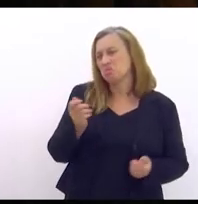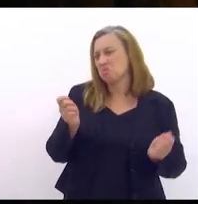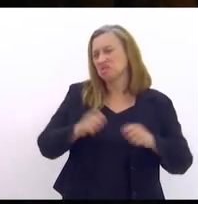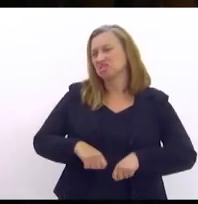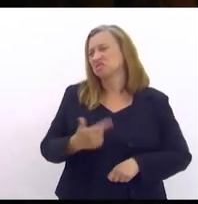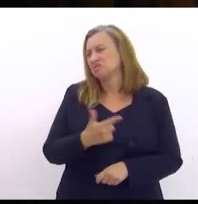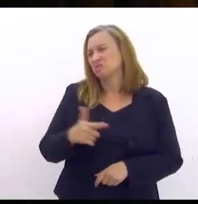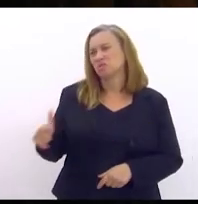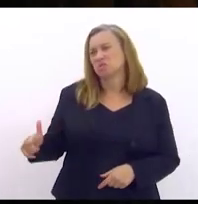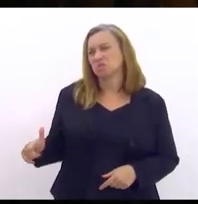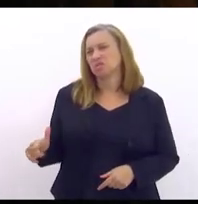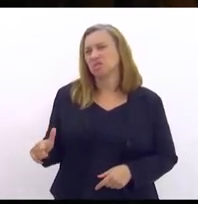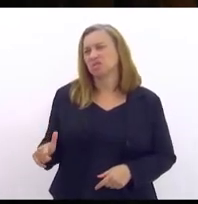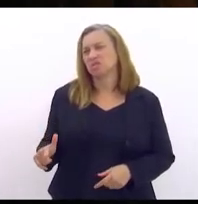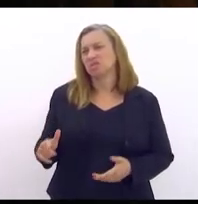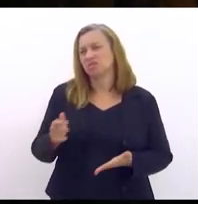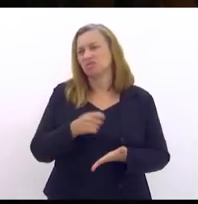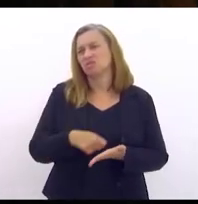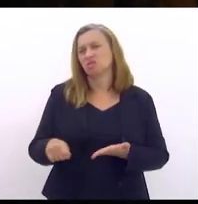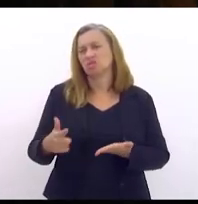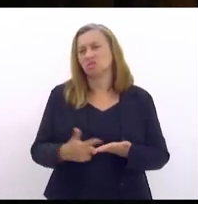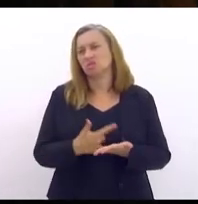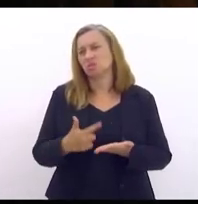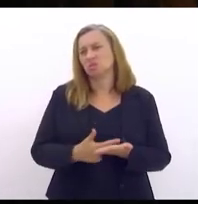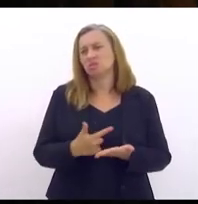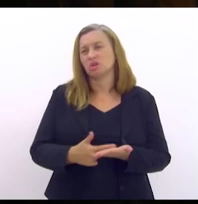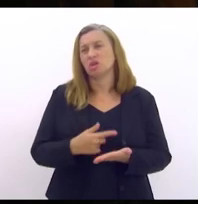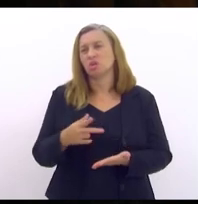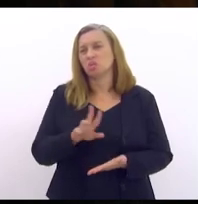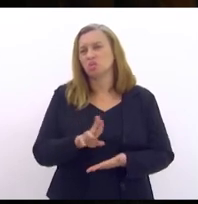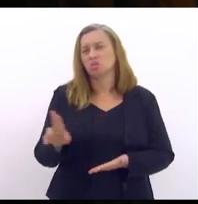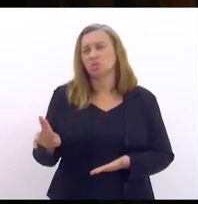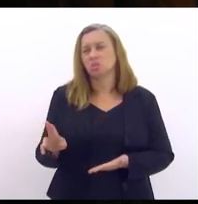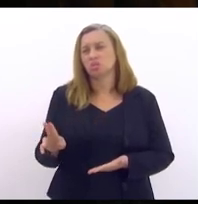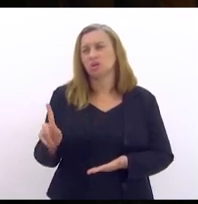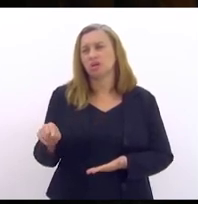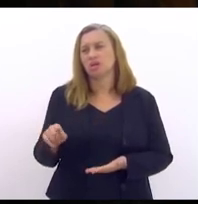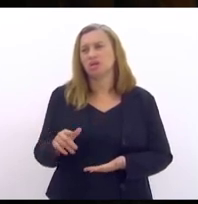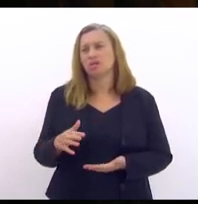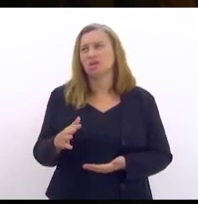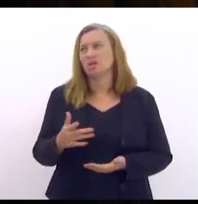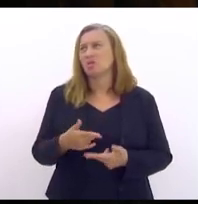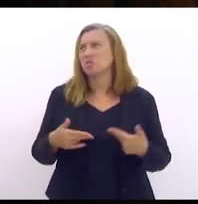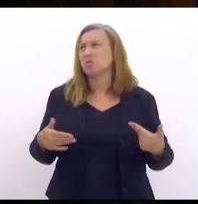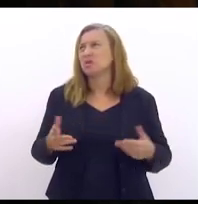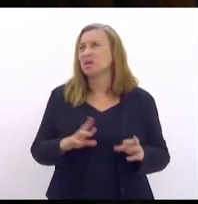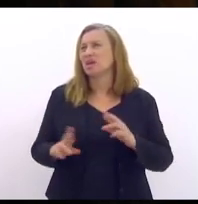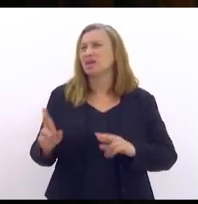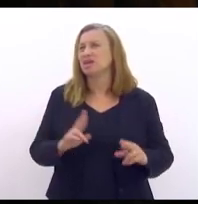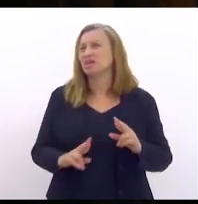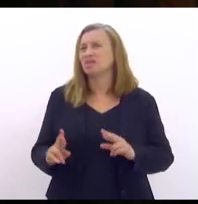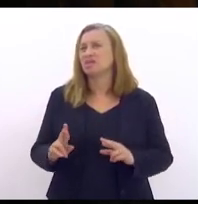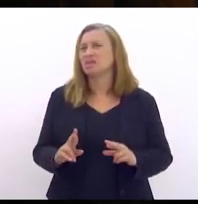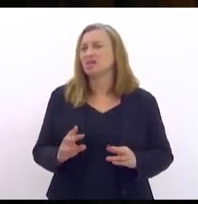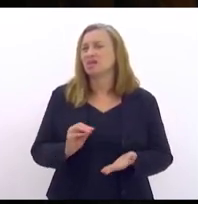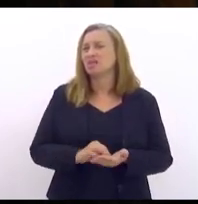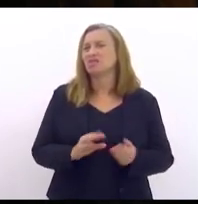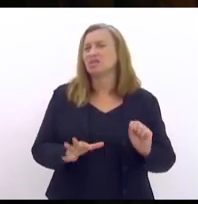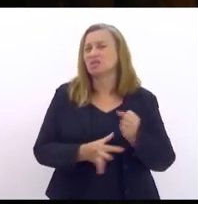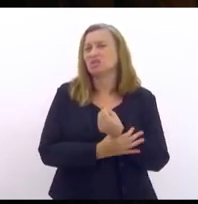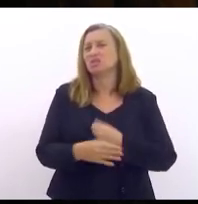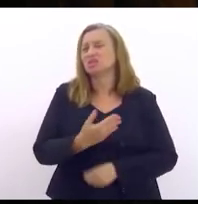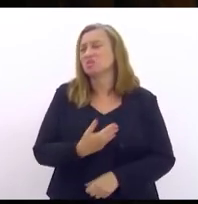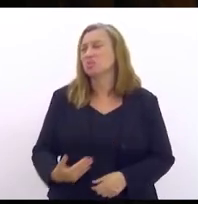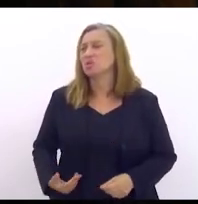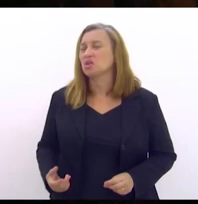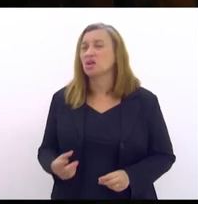que se predispôs a escrever um livro que se chama alguma coisa relacionada à insegurança pública, que é o único